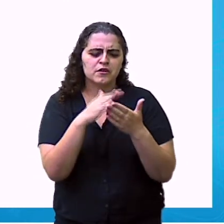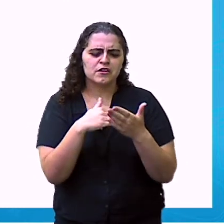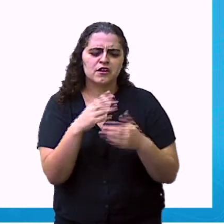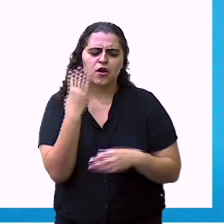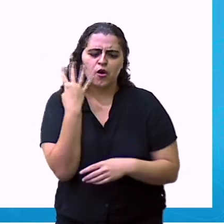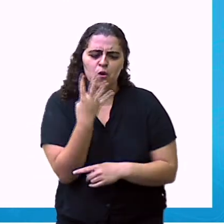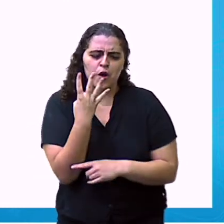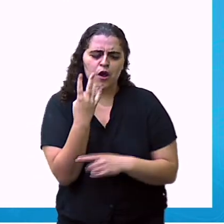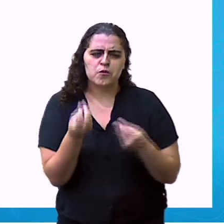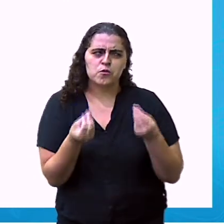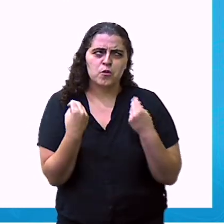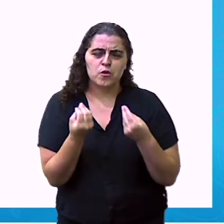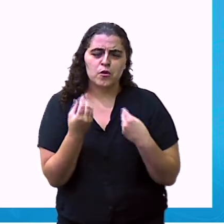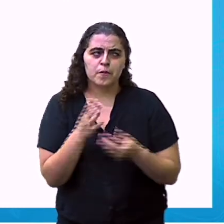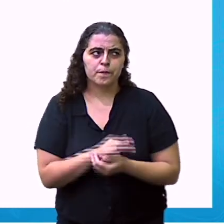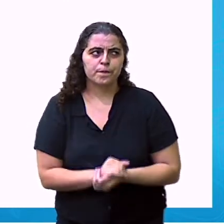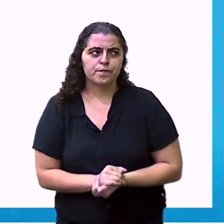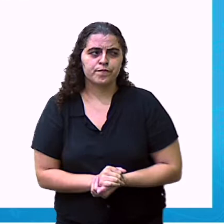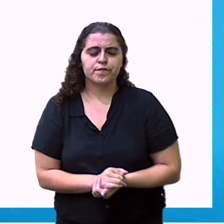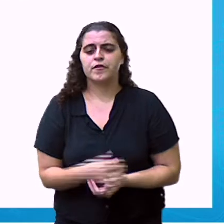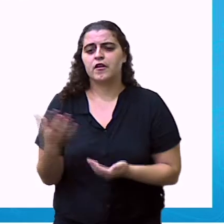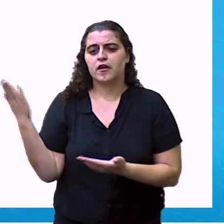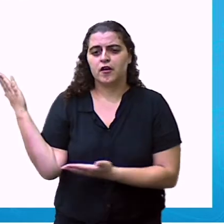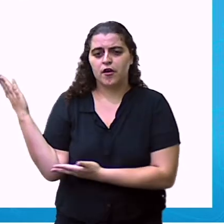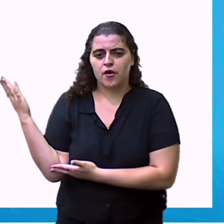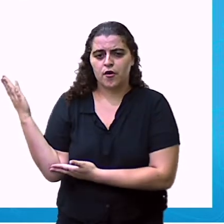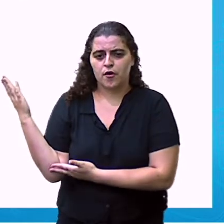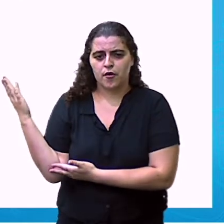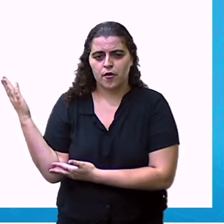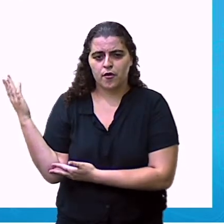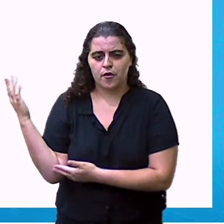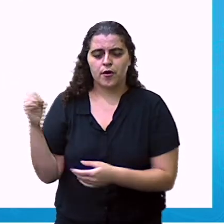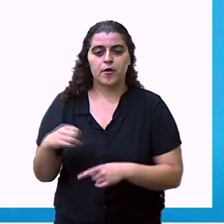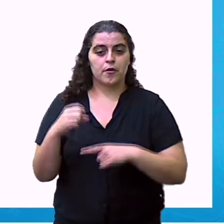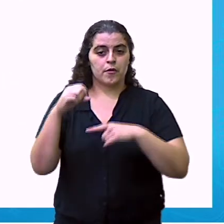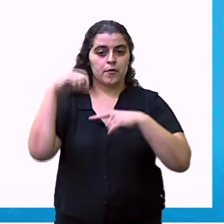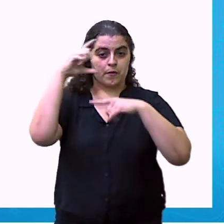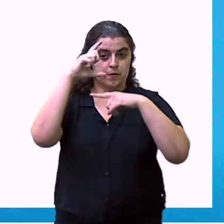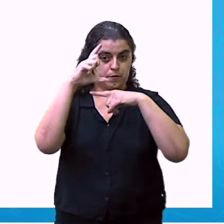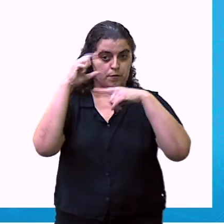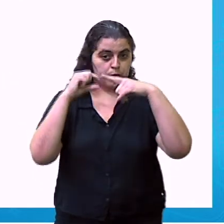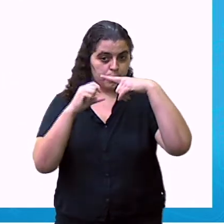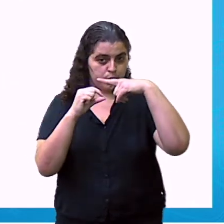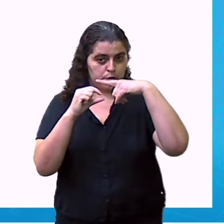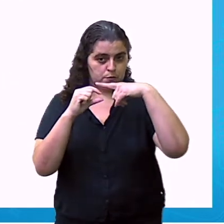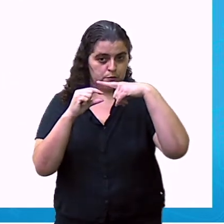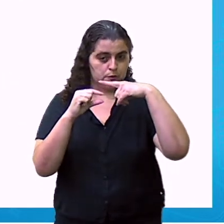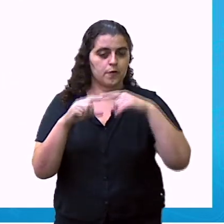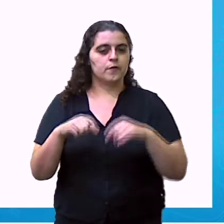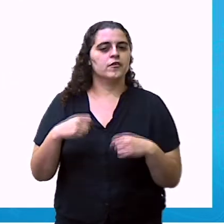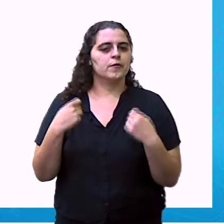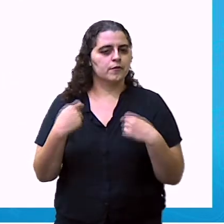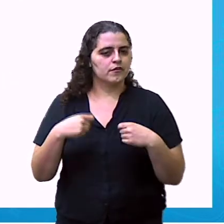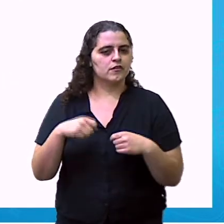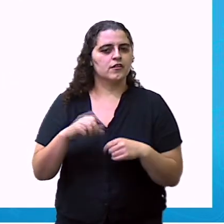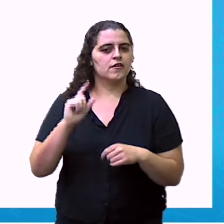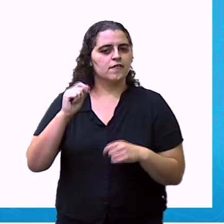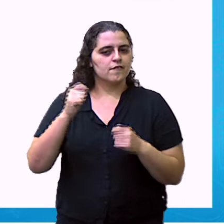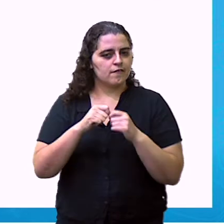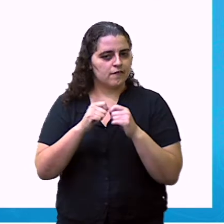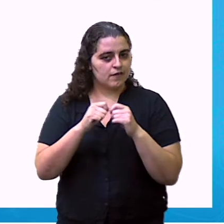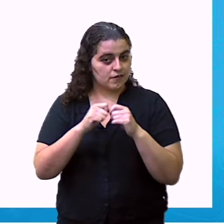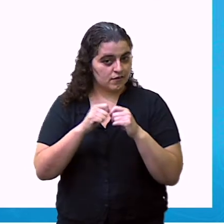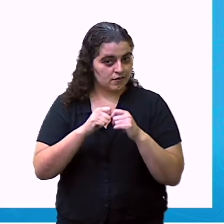agora, o que eu tenho que fazer? Quando é dessa forma de uma fração imprópria, você tem que fazer um outro